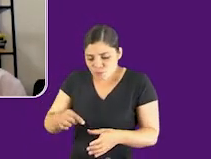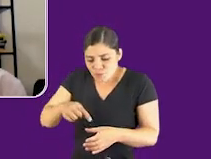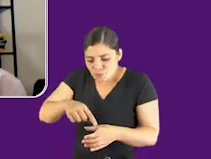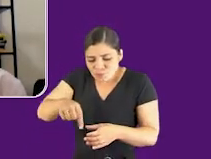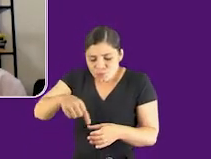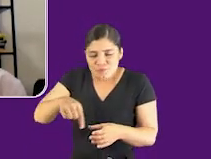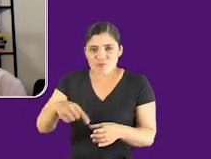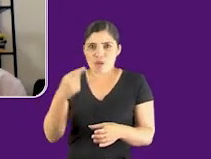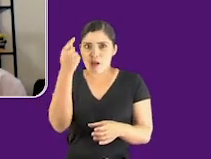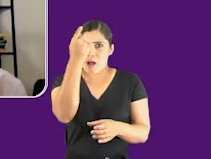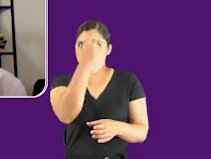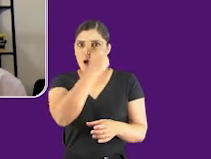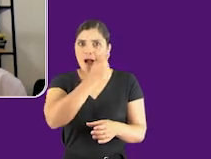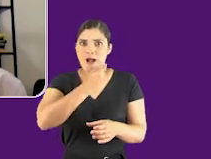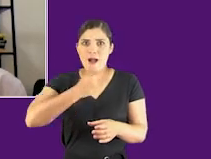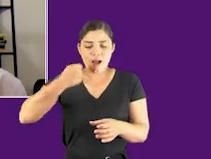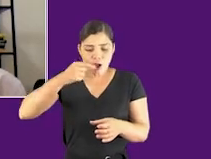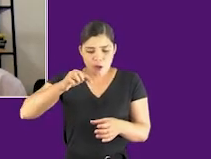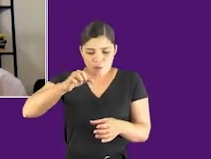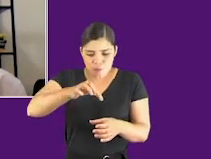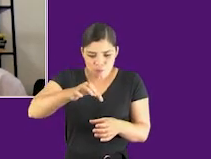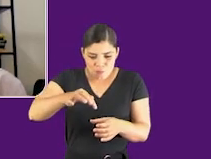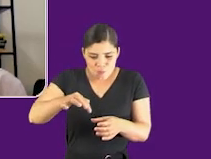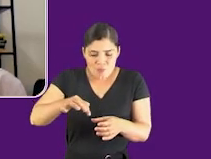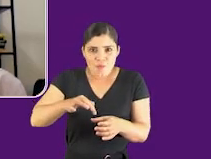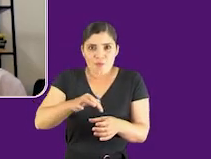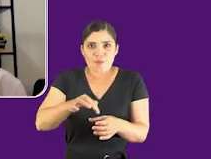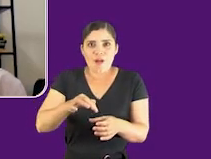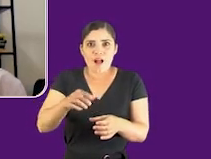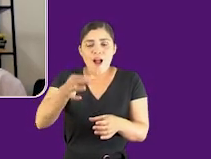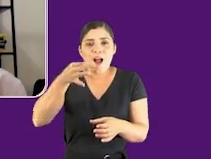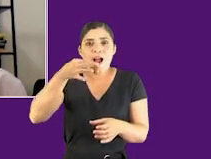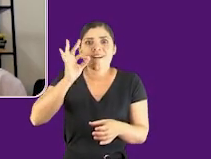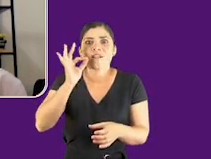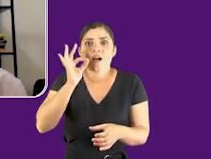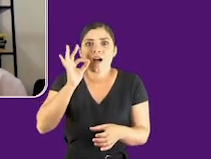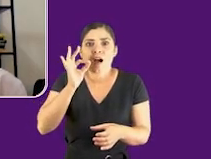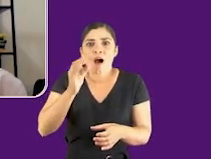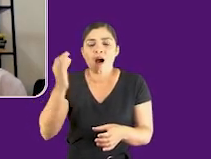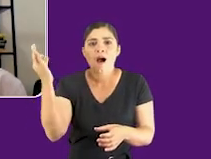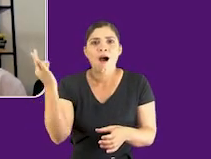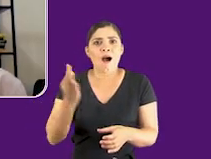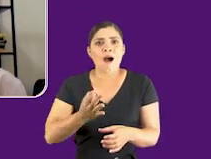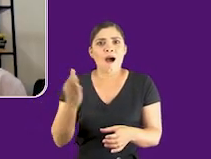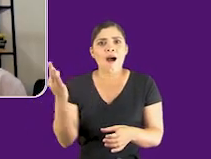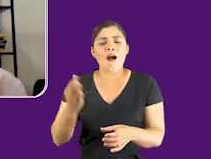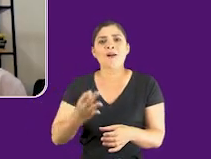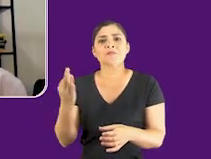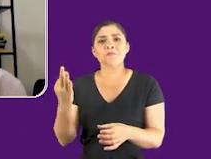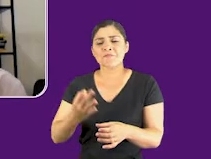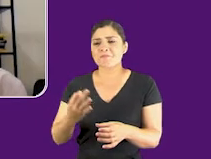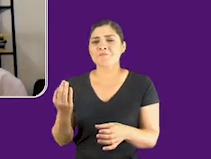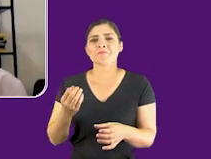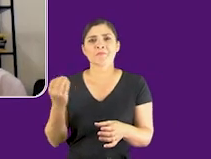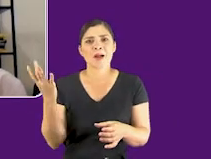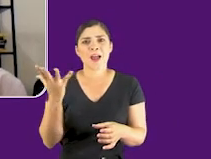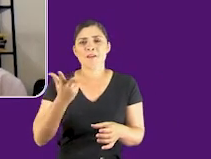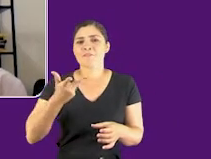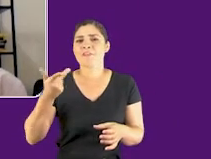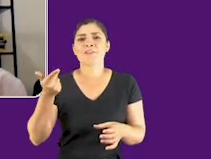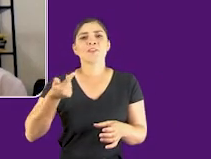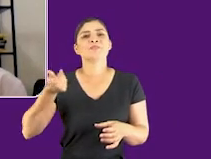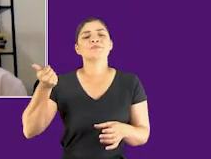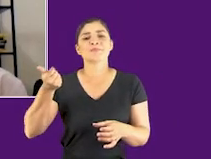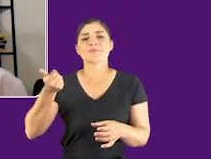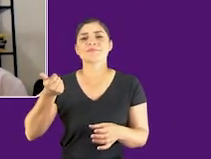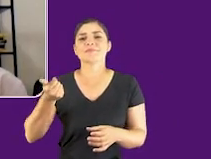que você pode fazer uma personalização e tem um produto para o Roberto bom